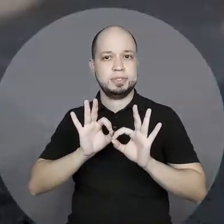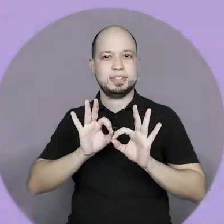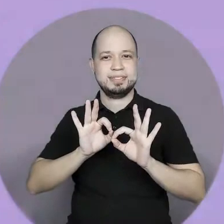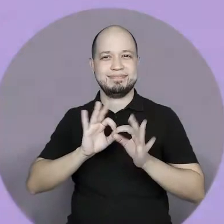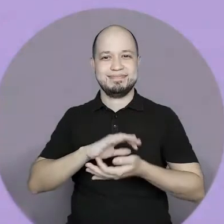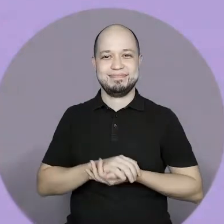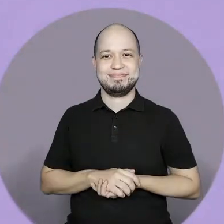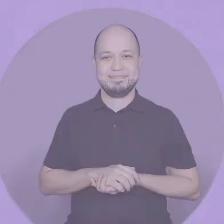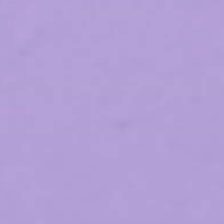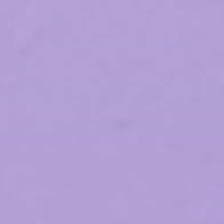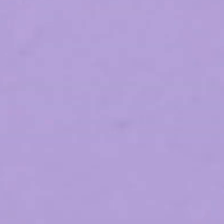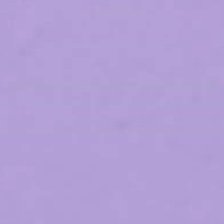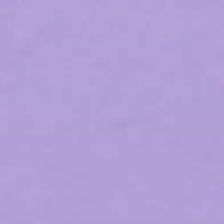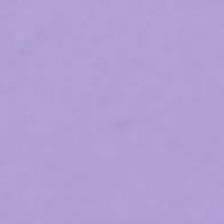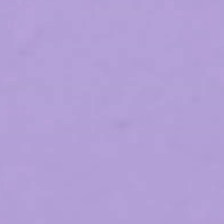E aí